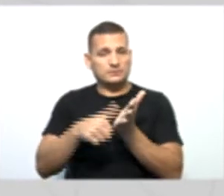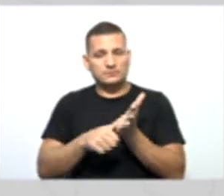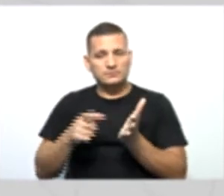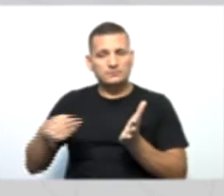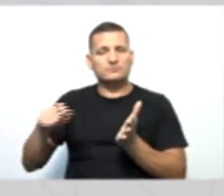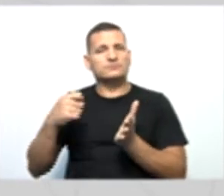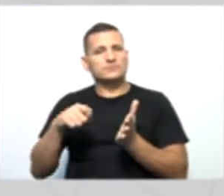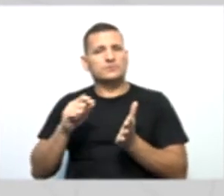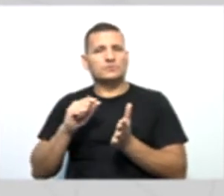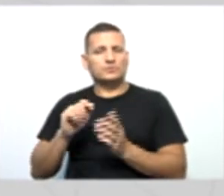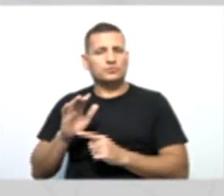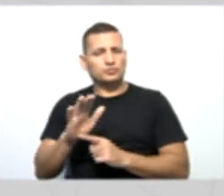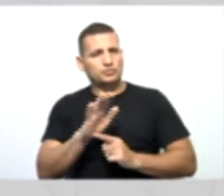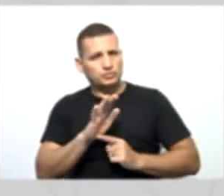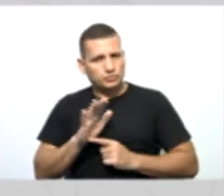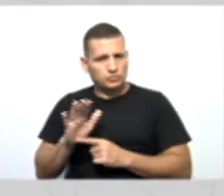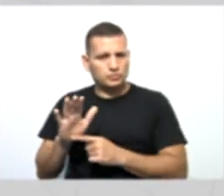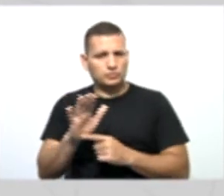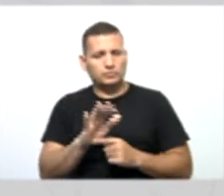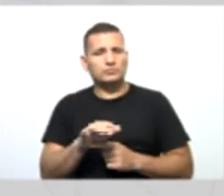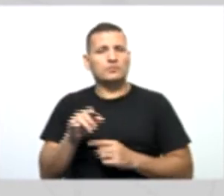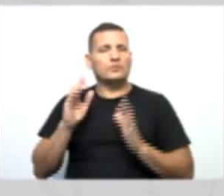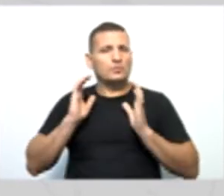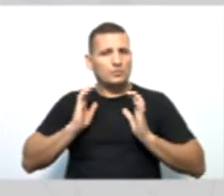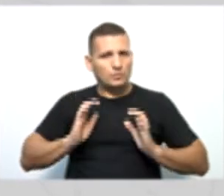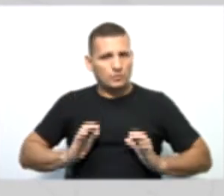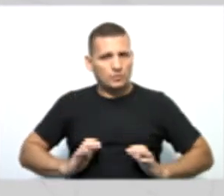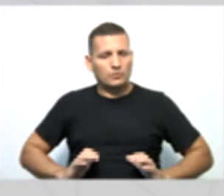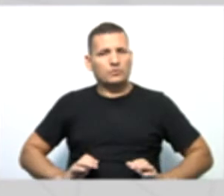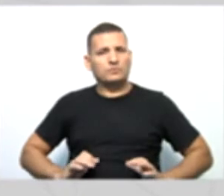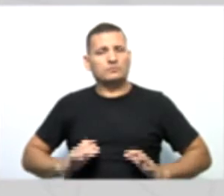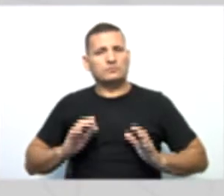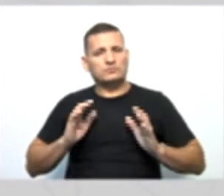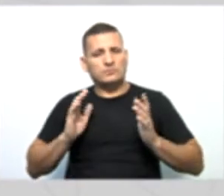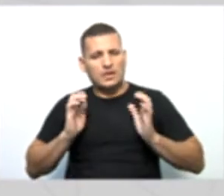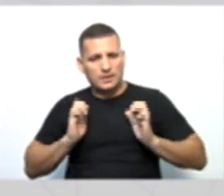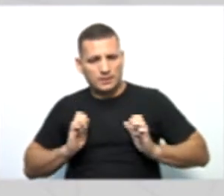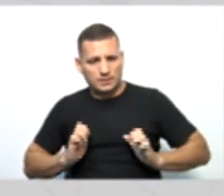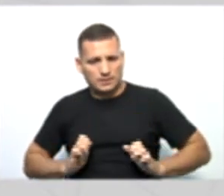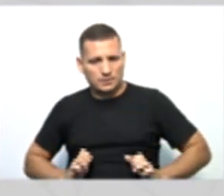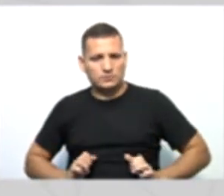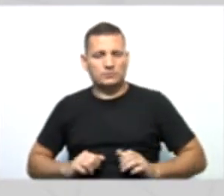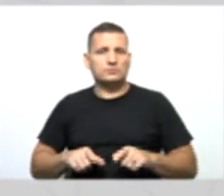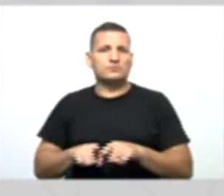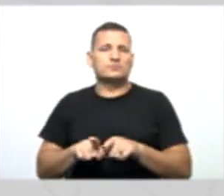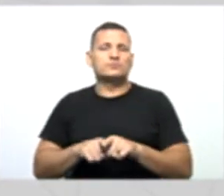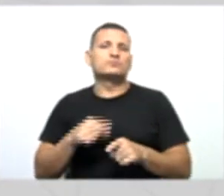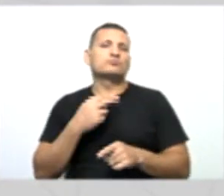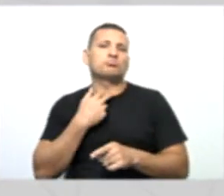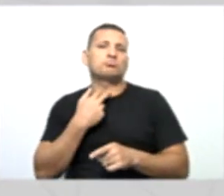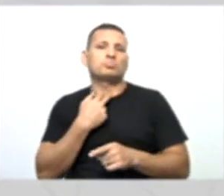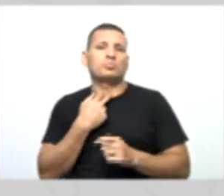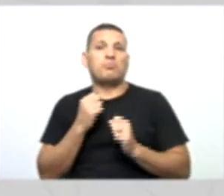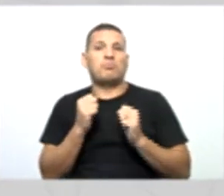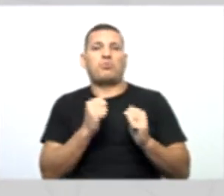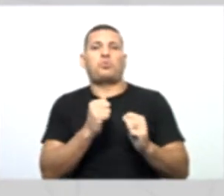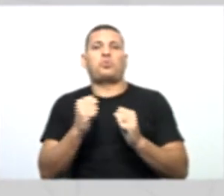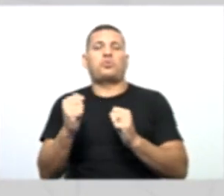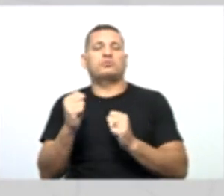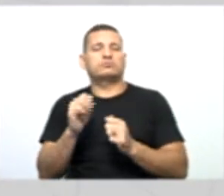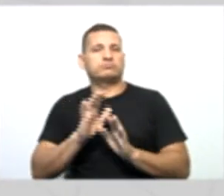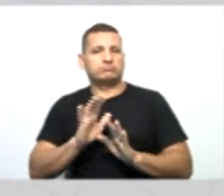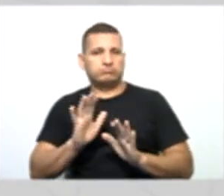colaboração mútua, deve agir com comportamento ético, deve ter desapego ao poder, manter transparência